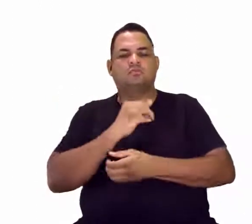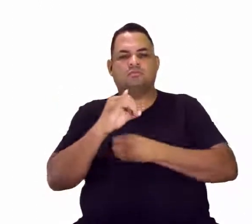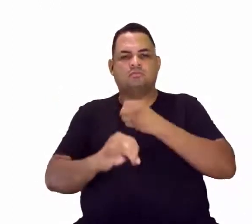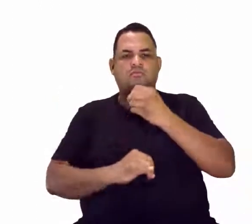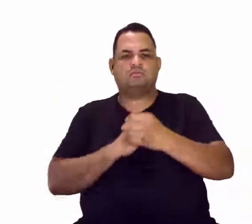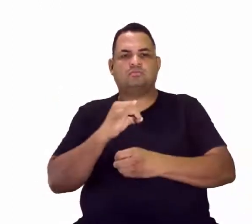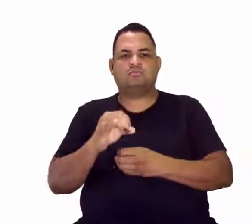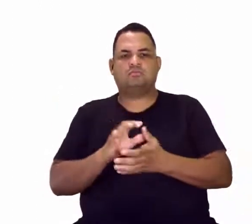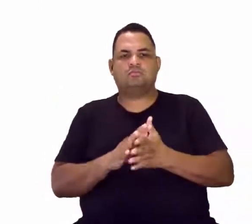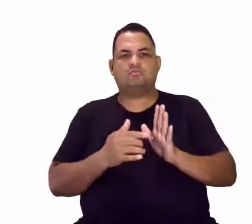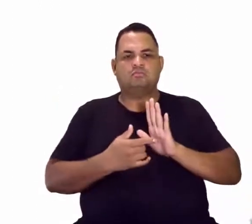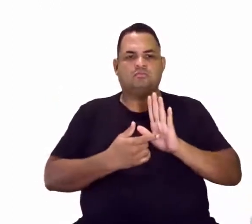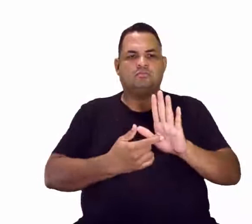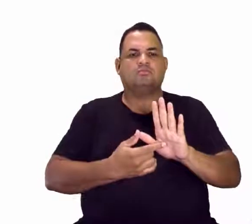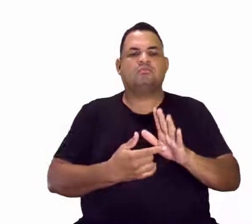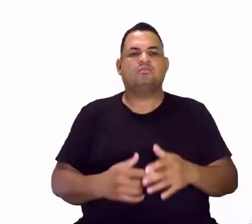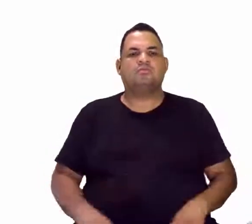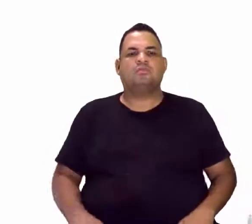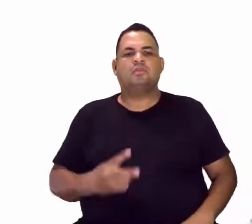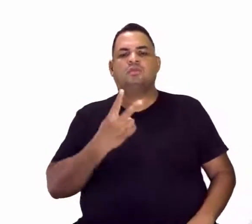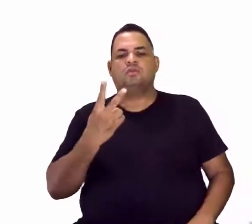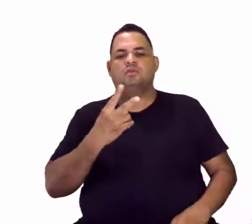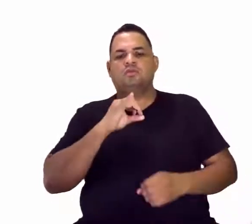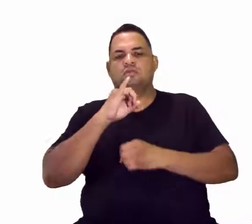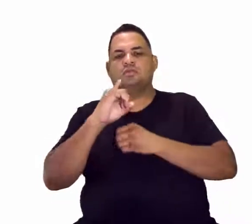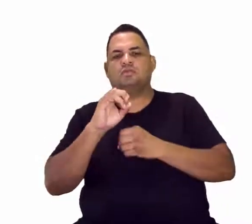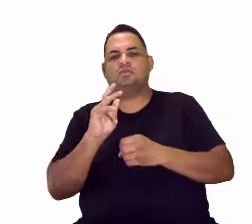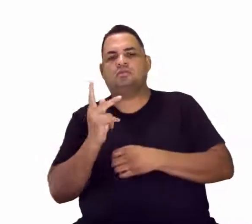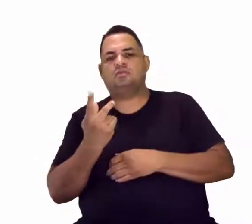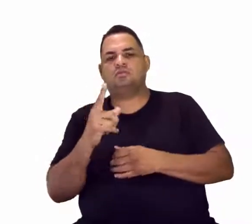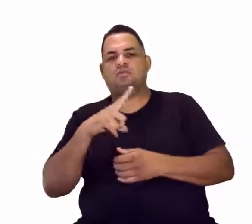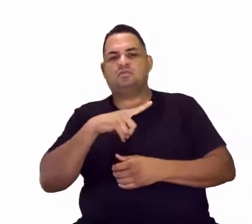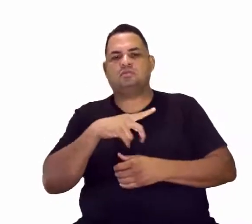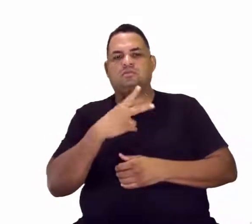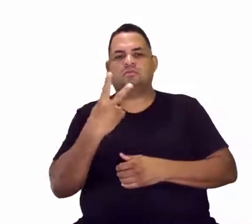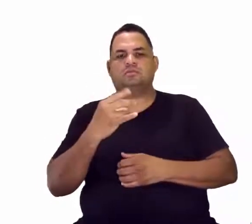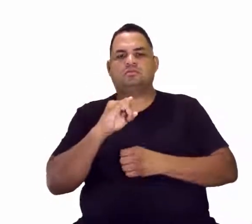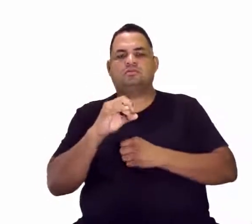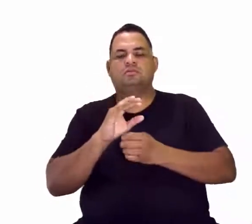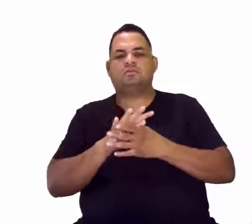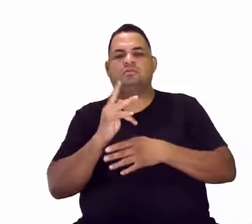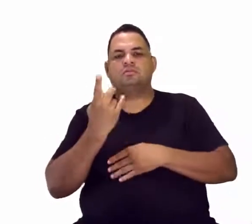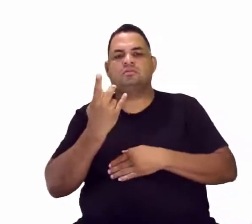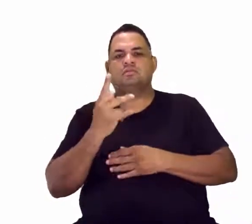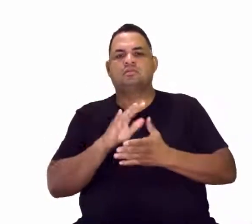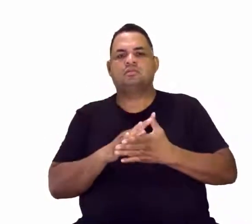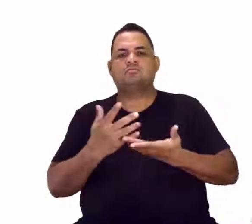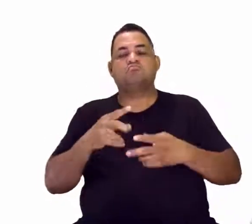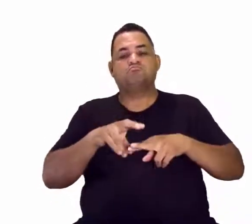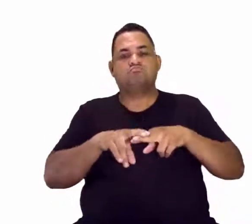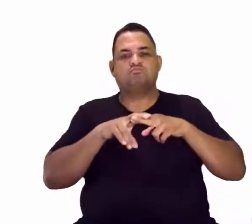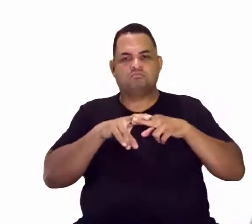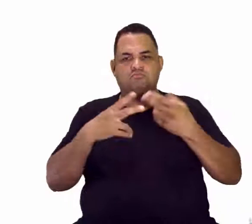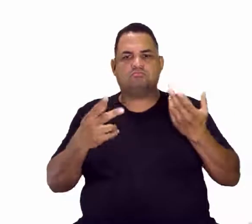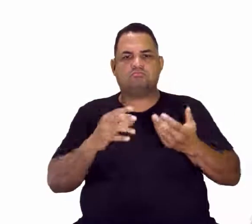Nesse caso, ele apresenta aqui, dois hidrogênios. Então, eu vou ter dois hidrogênios ionizáveis, por isso que ele é